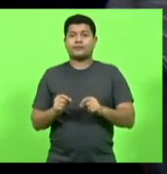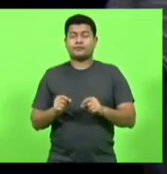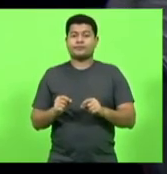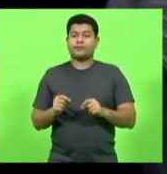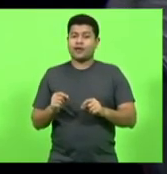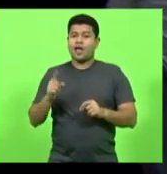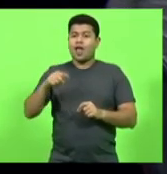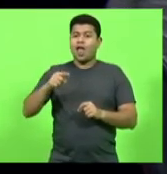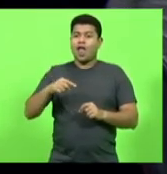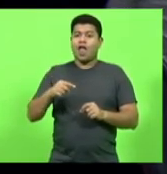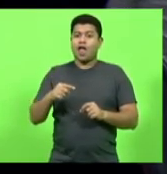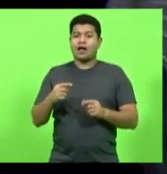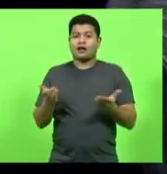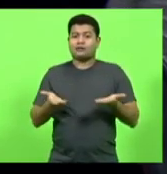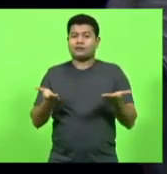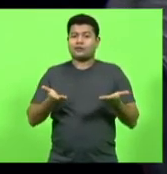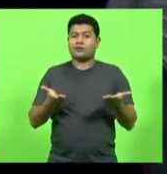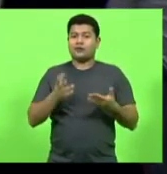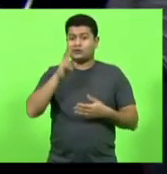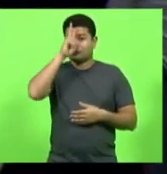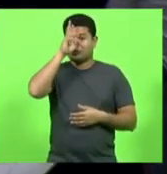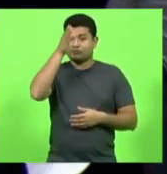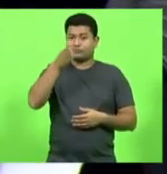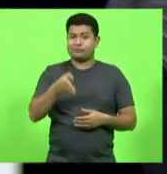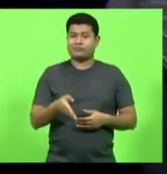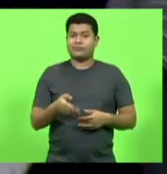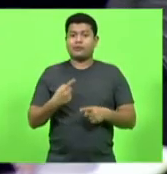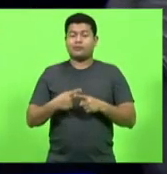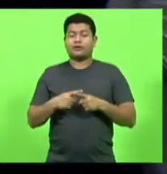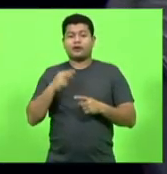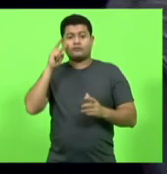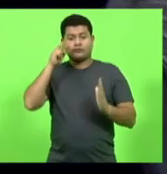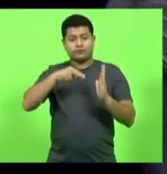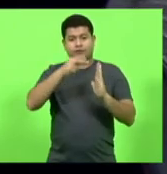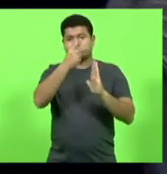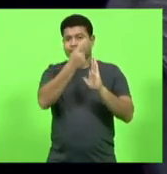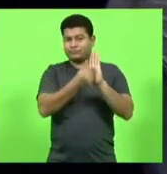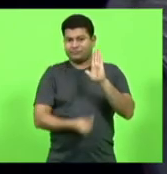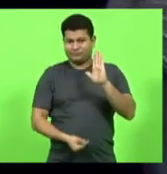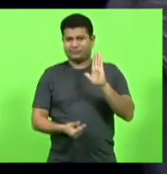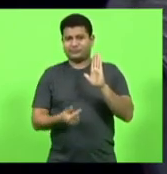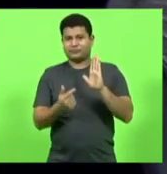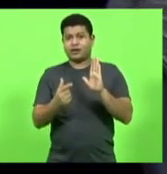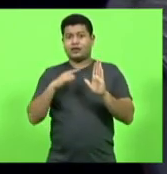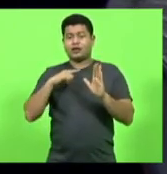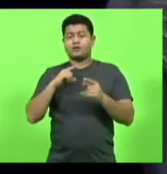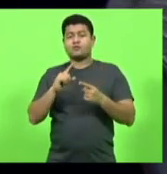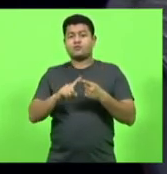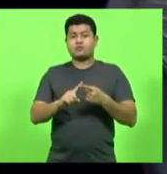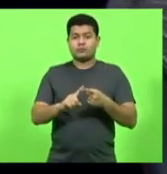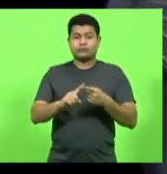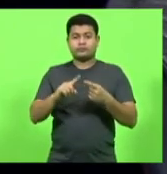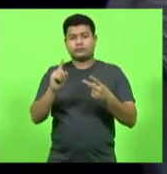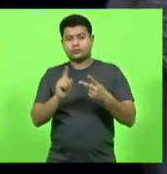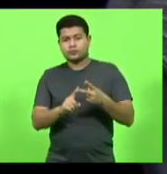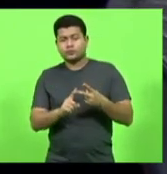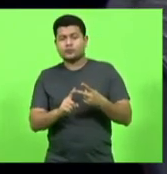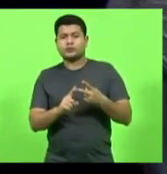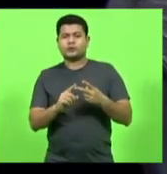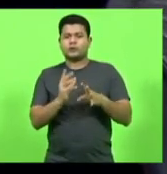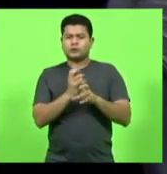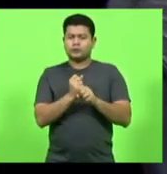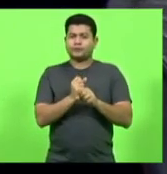abrindo. Porque quando a gente olha o orçamento aqui, olha, eu tenho uma, duas,